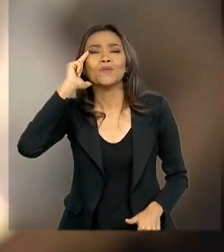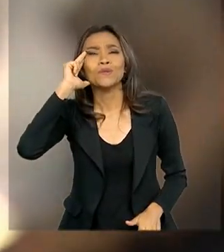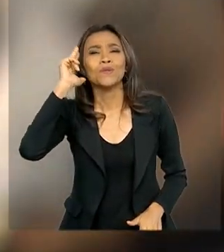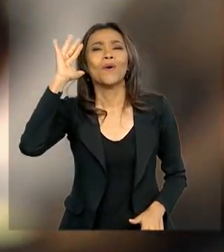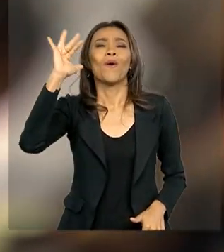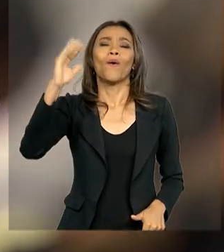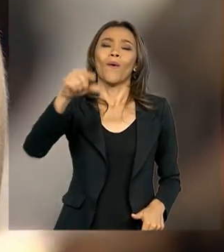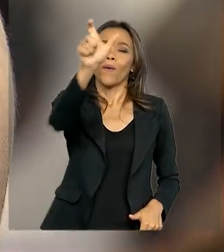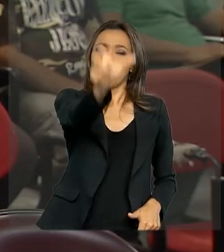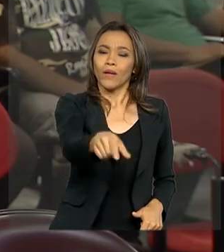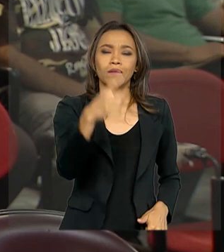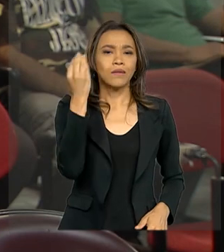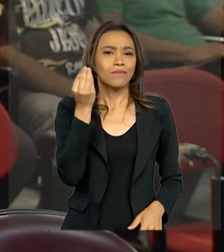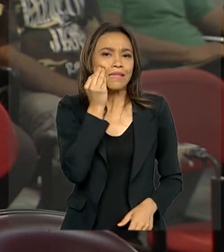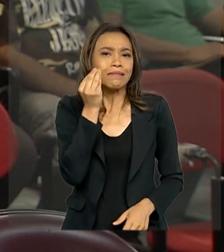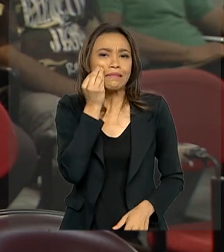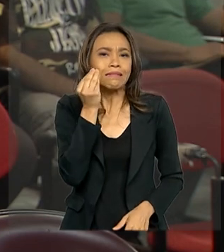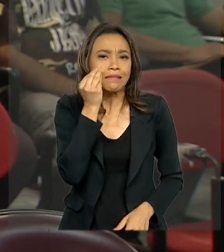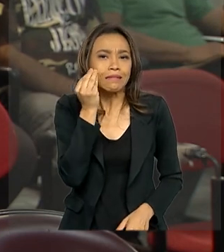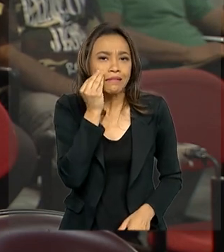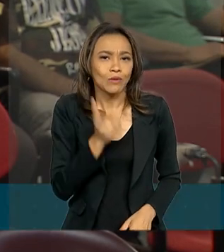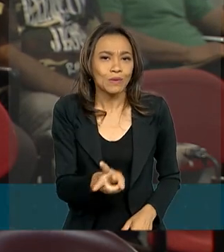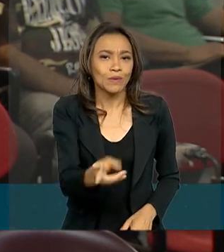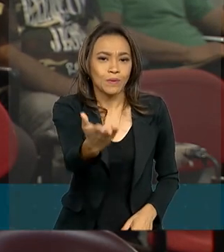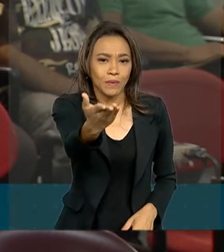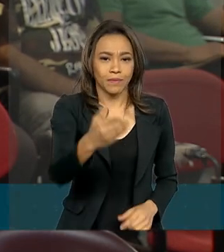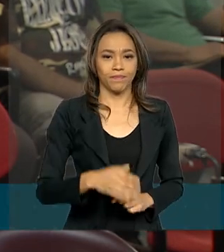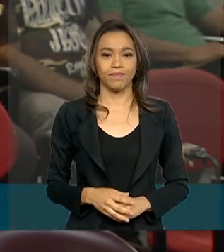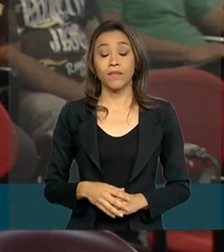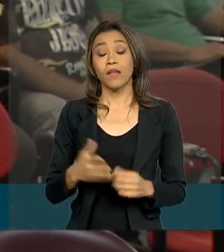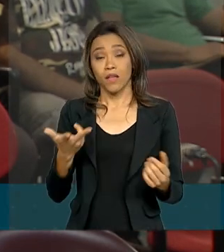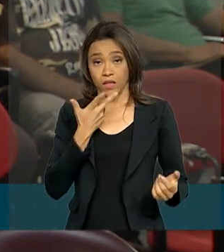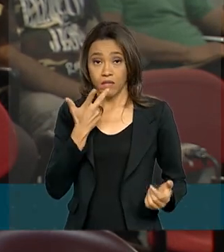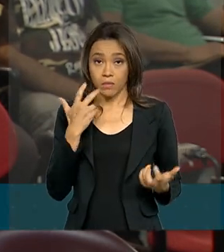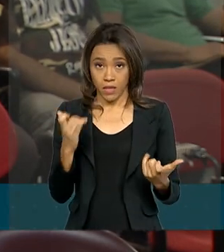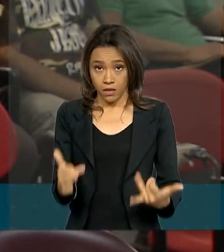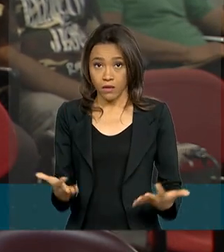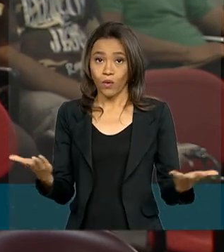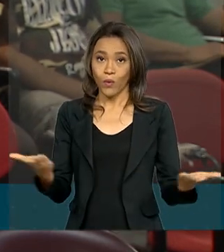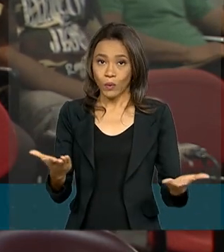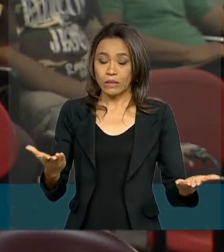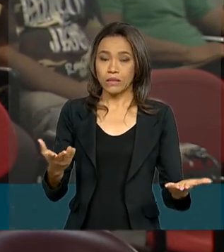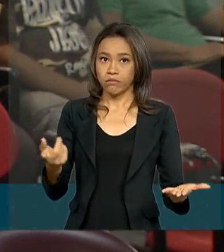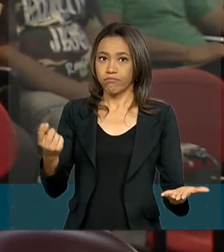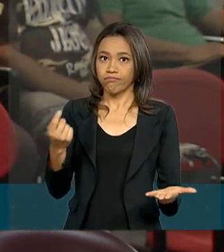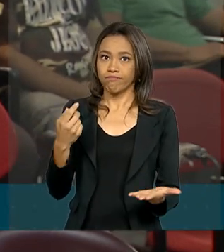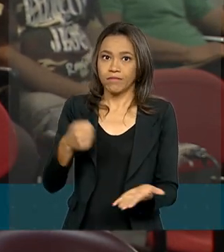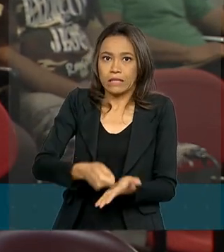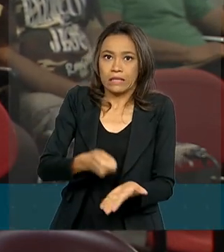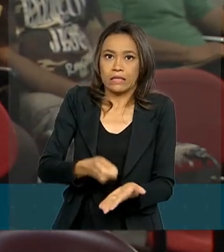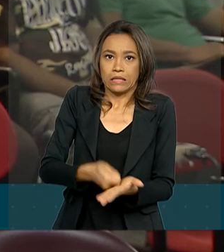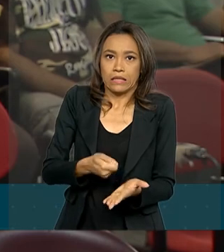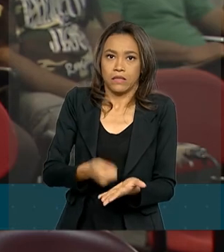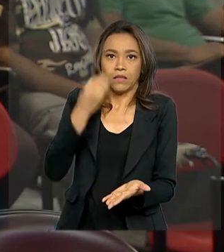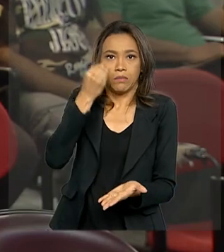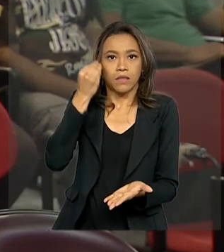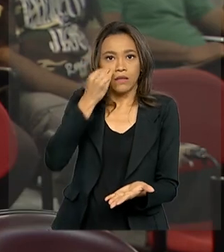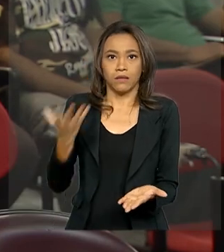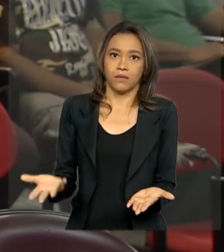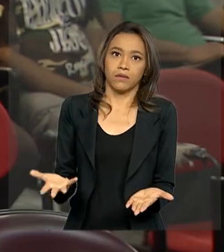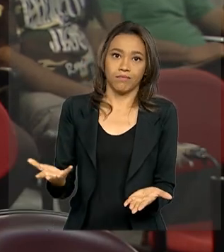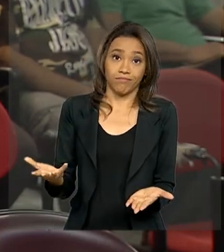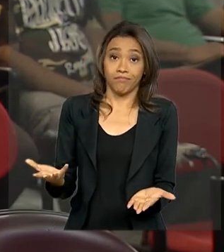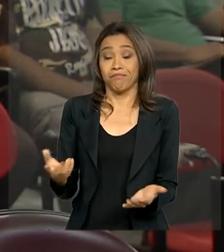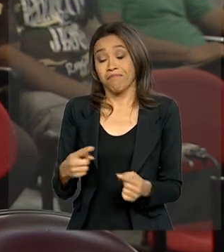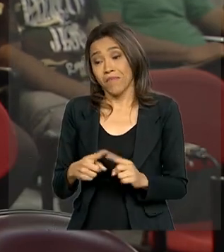ele continua tentando hoje em dia eles estão um ensino bastante experiência porém acredito que